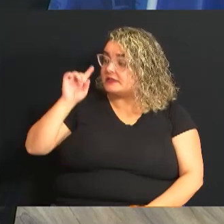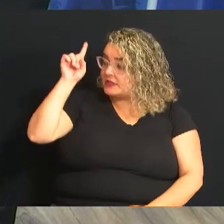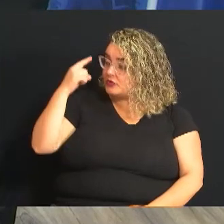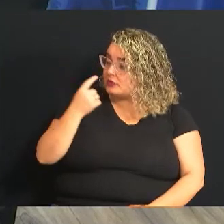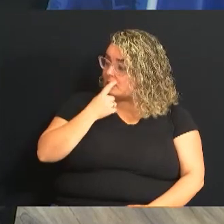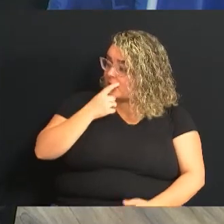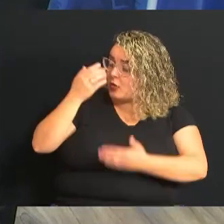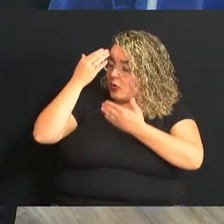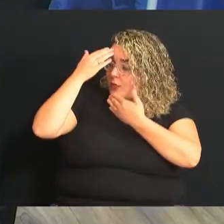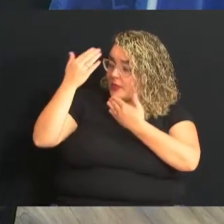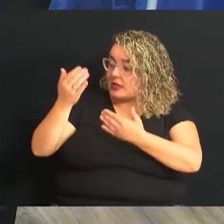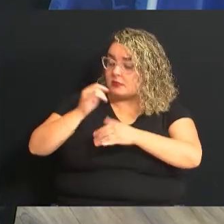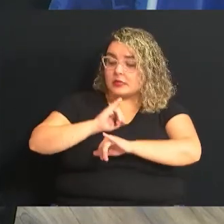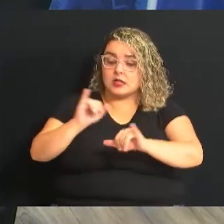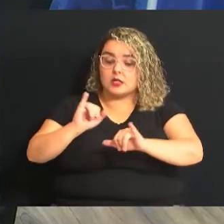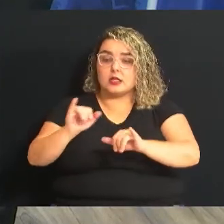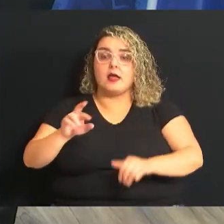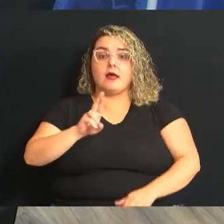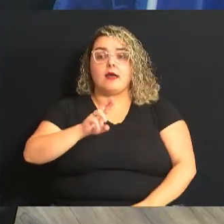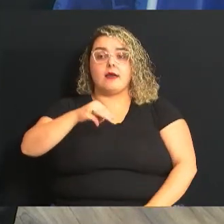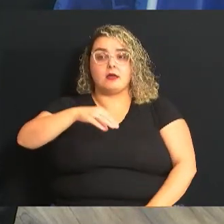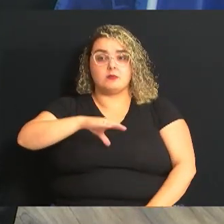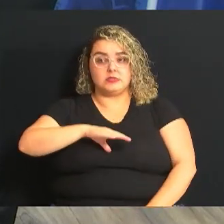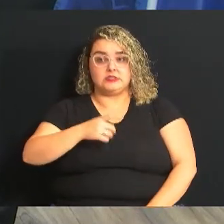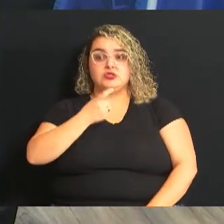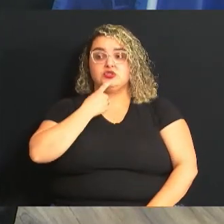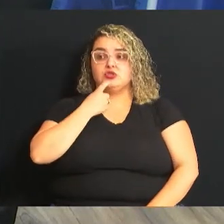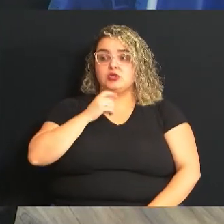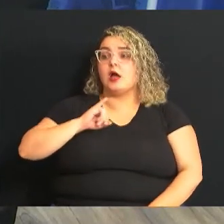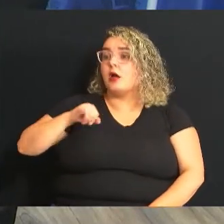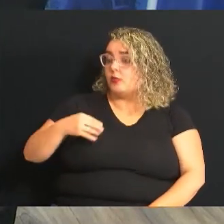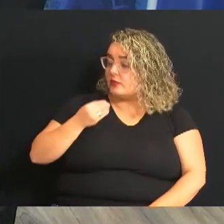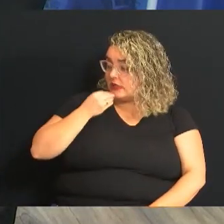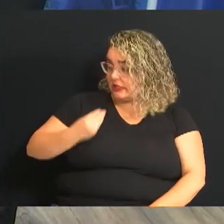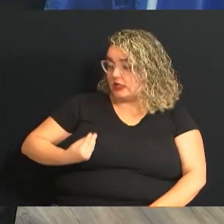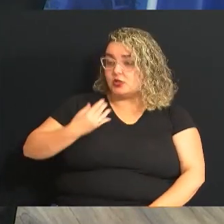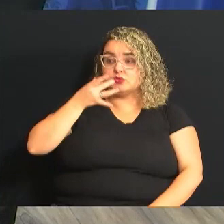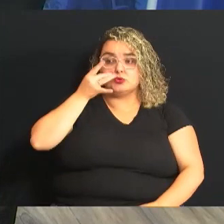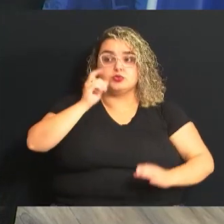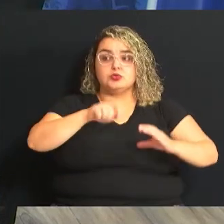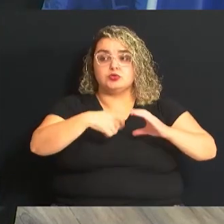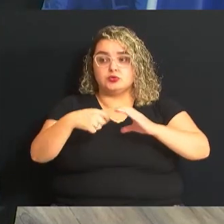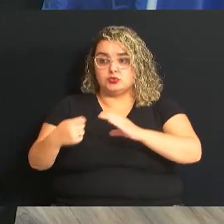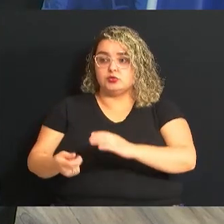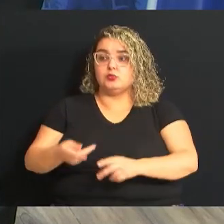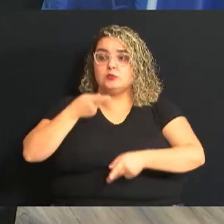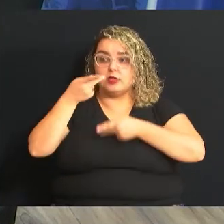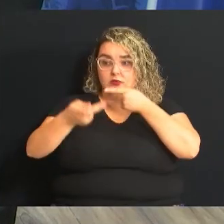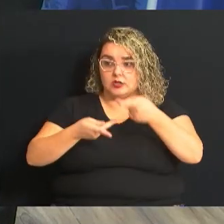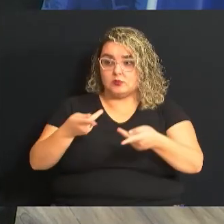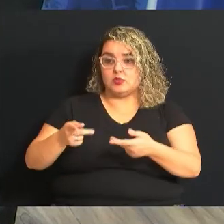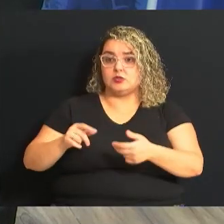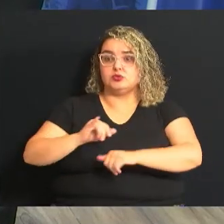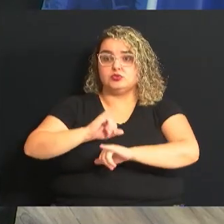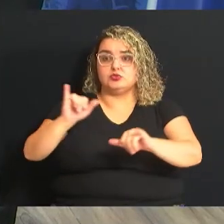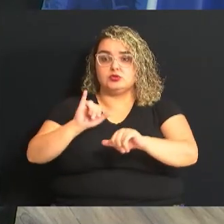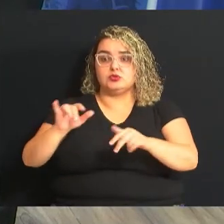seja, são sucatas. Na sexta-feira, dia 4, o repasse desse mesmo lote. E na segunda-feira nós temos